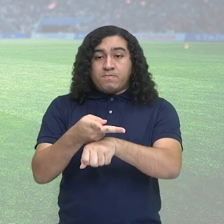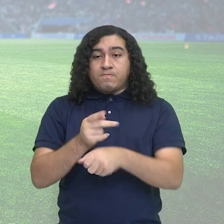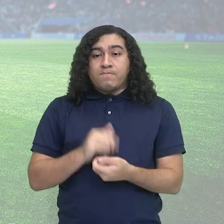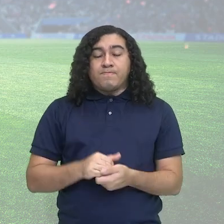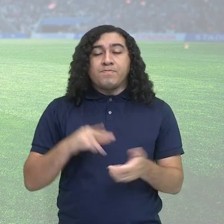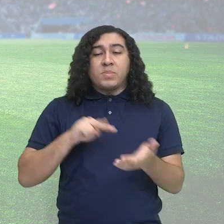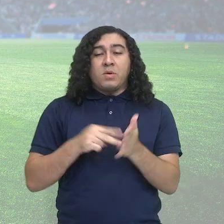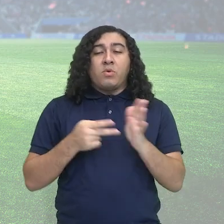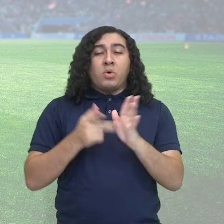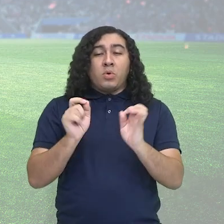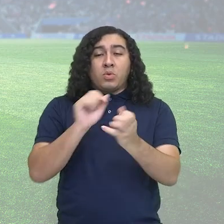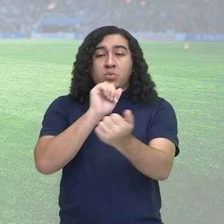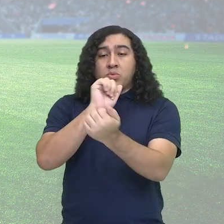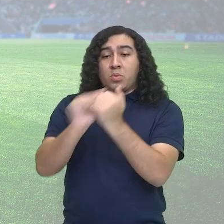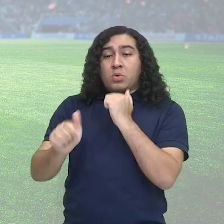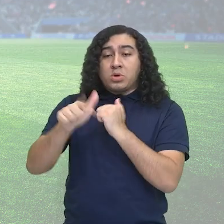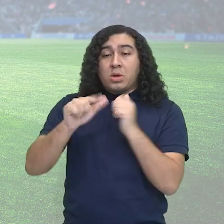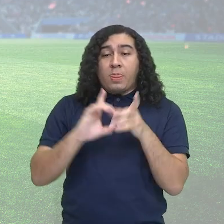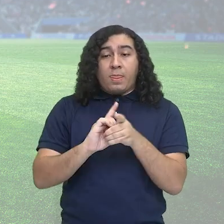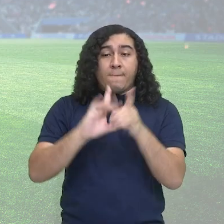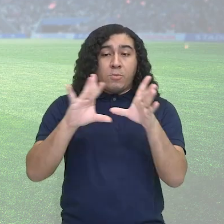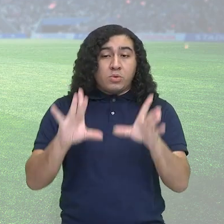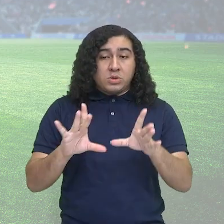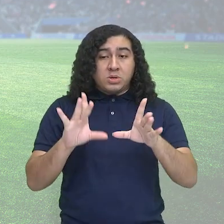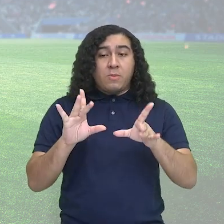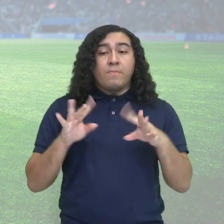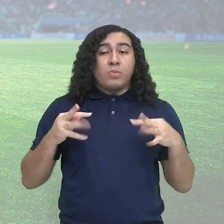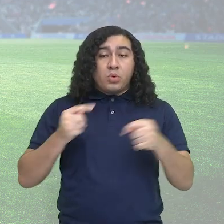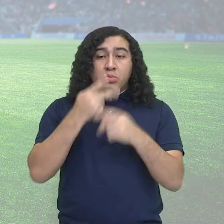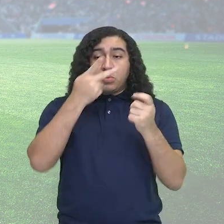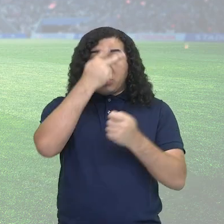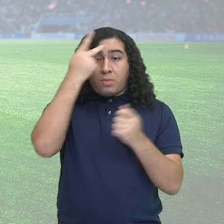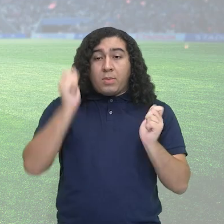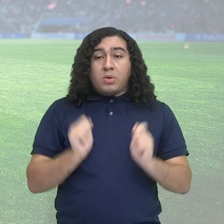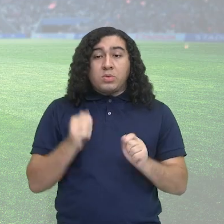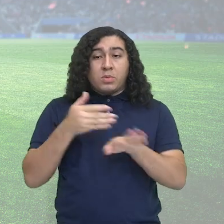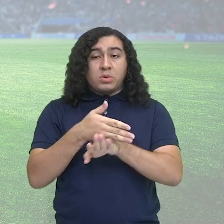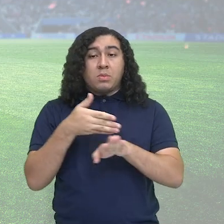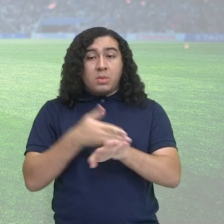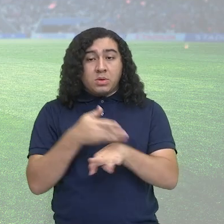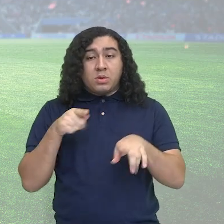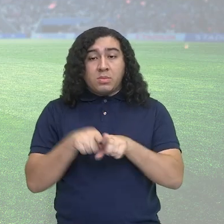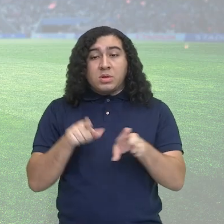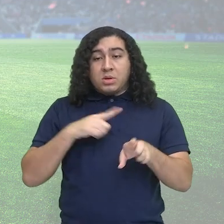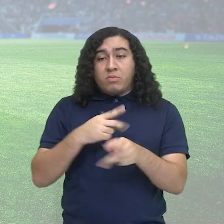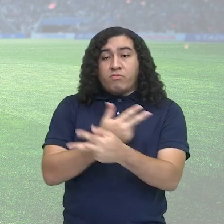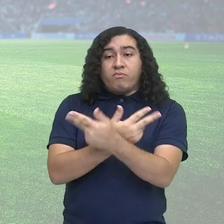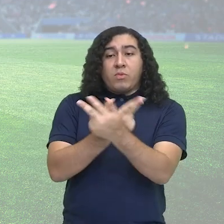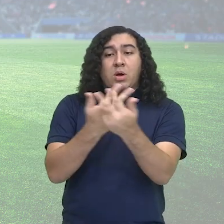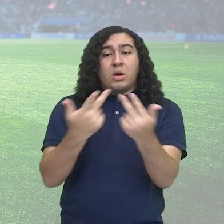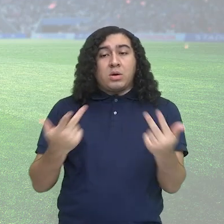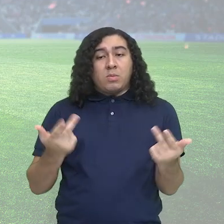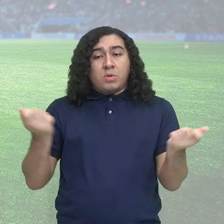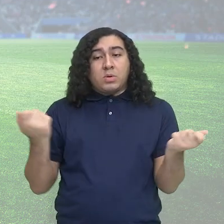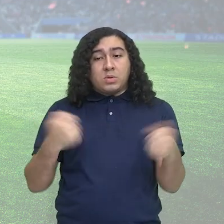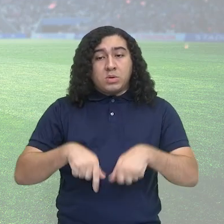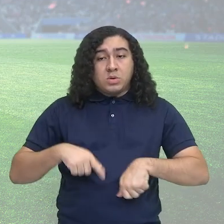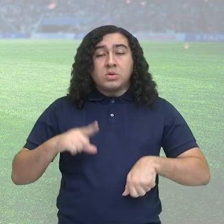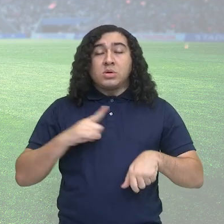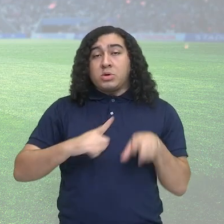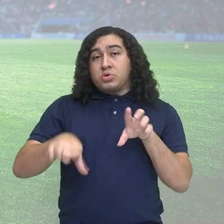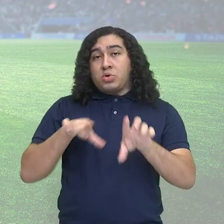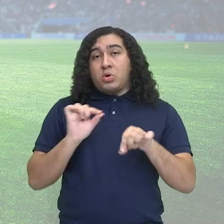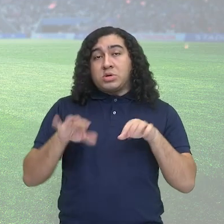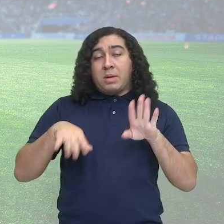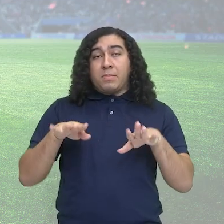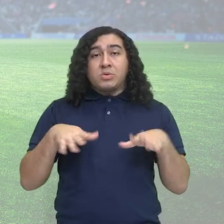significa? Que o esporte ele é democrático, ele é para todos. Existem diversas modalidades esportivas que podem ser escolhidas aí de acordo